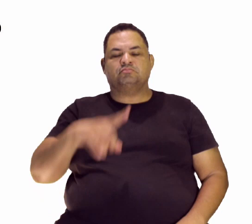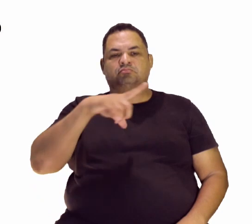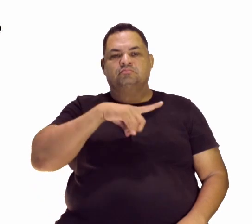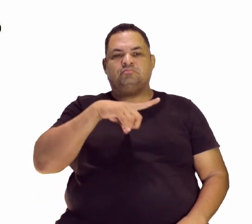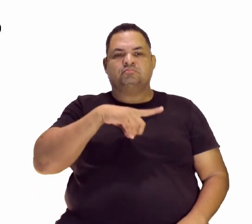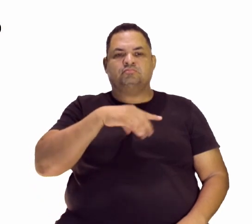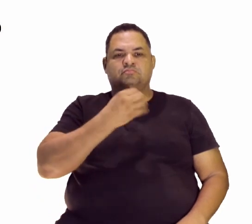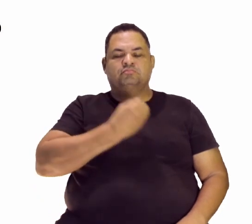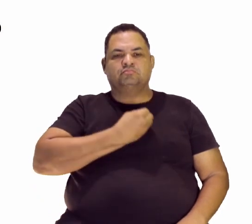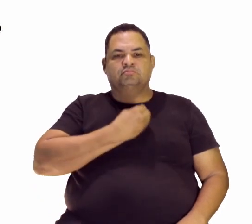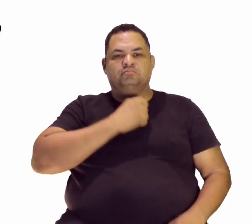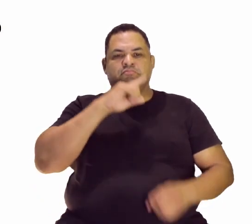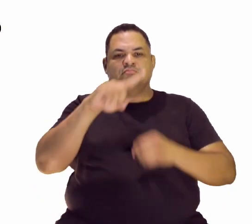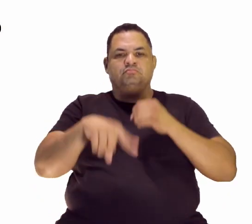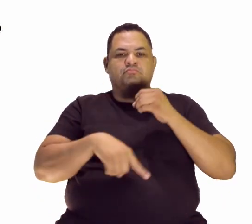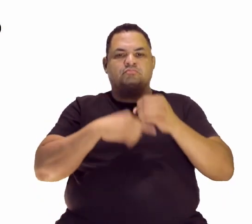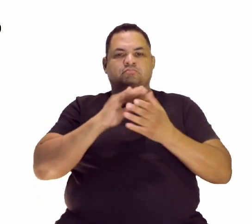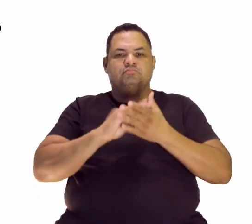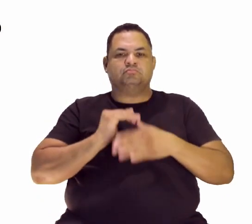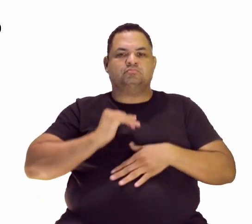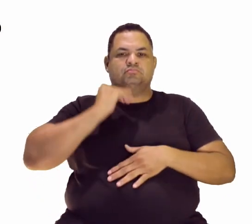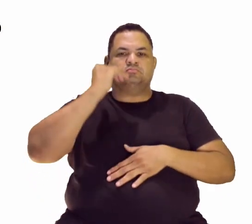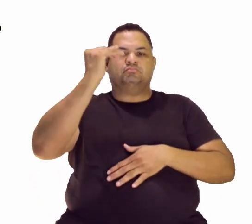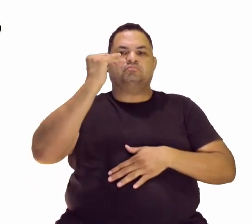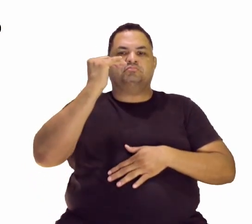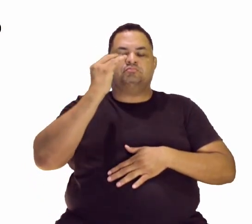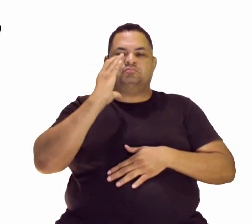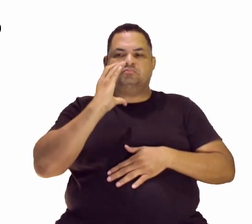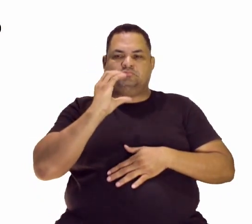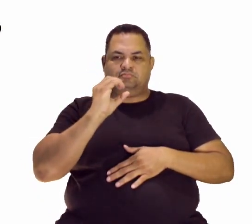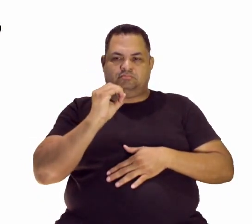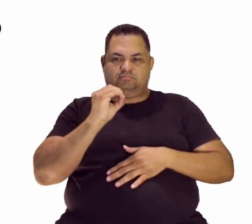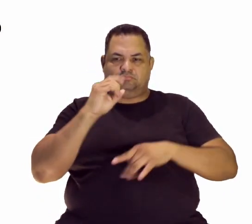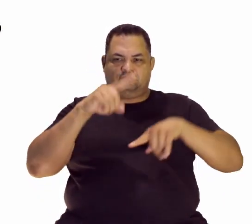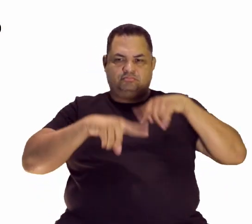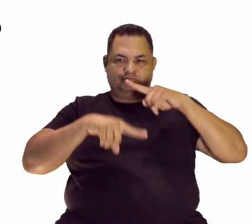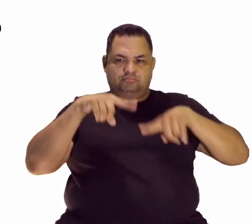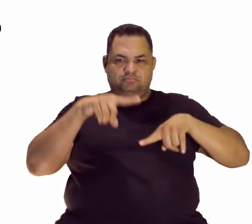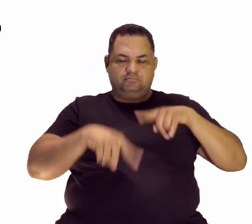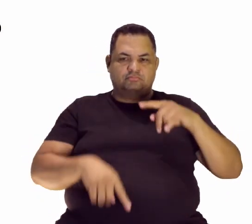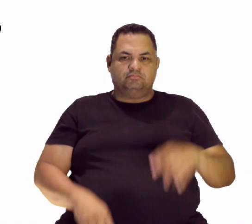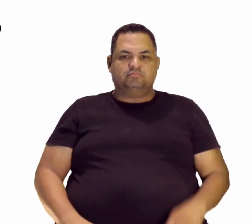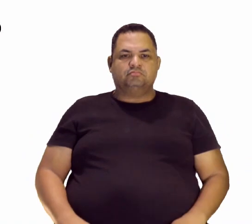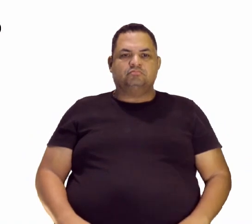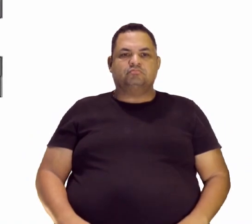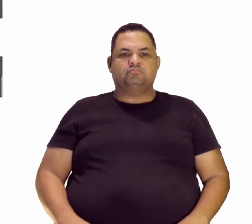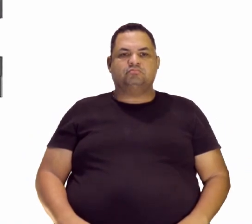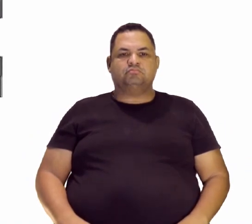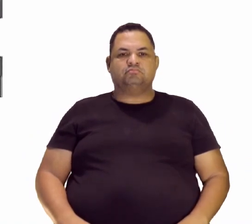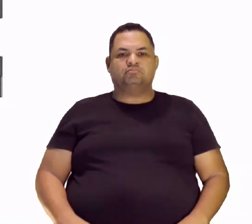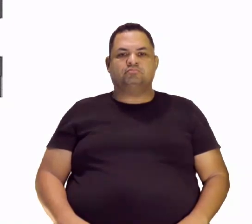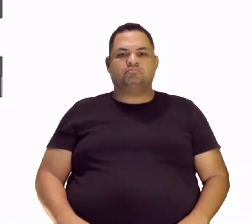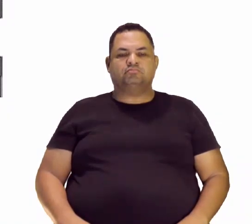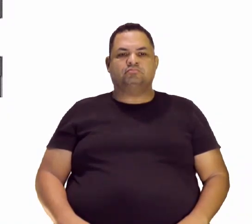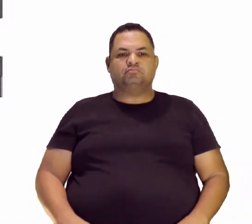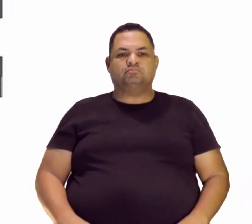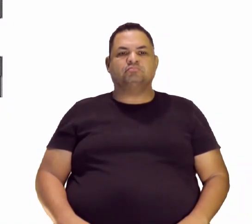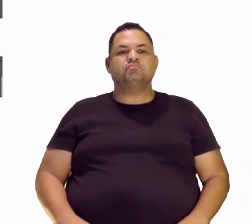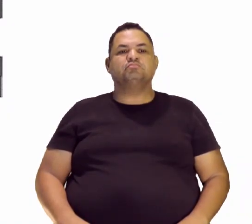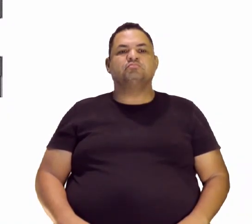possui número atômico maior do que o cobalto. E aí vamos olhar onde é que está